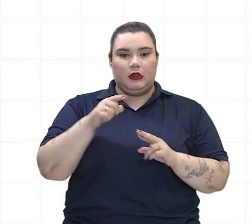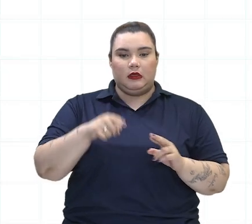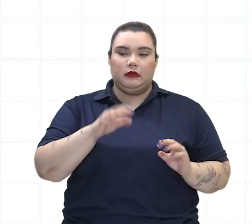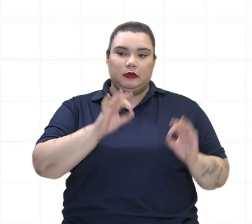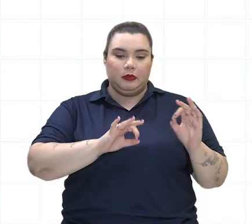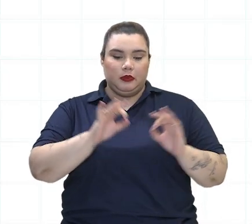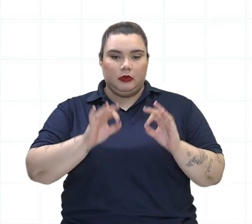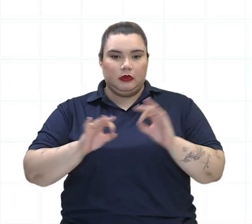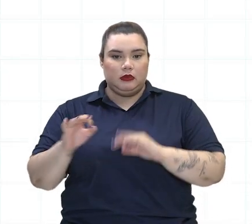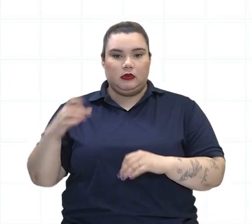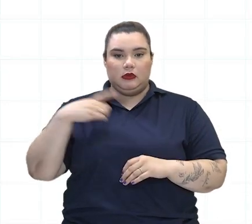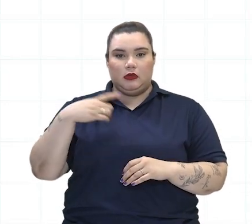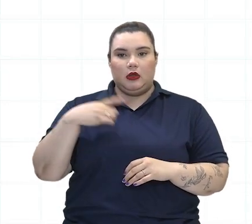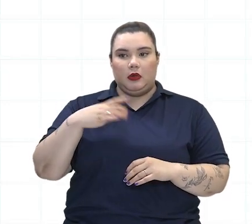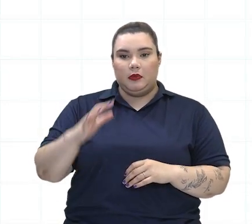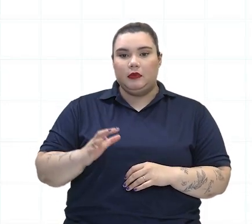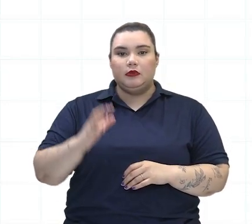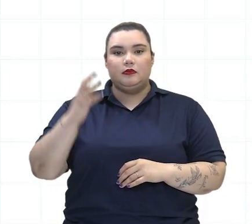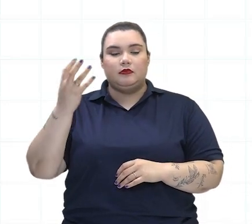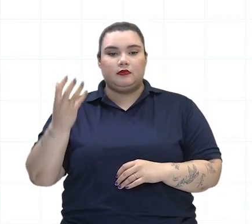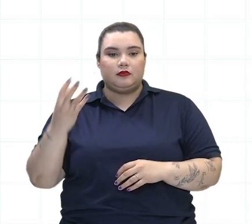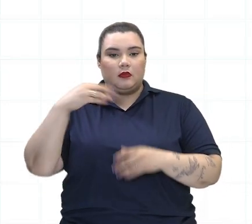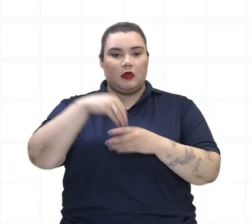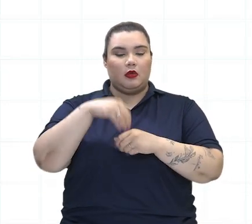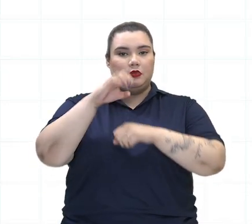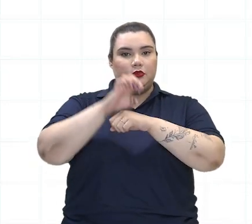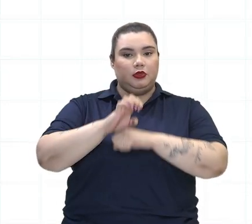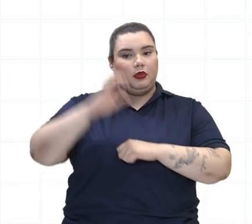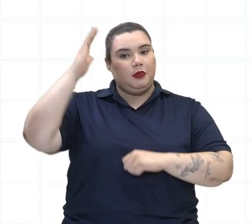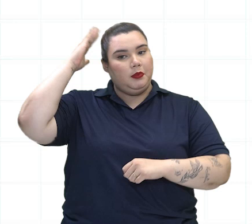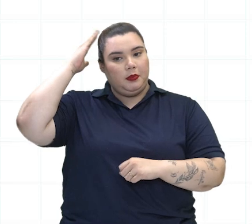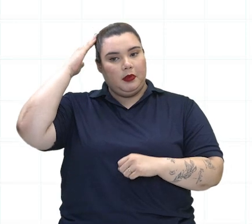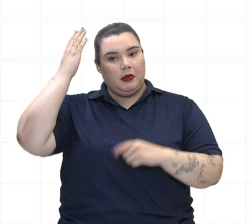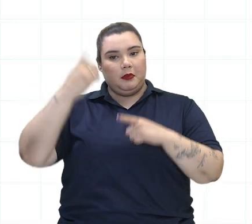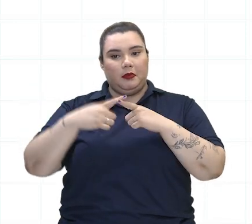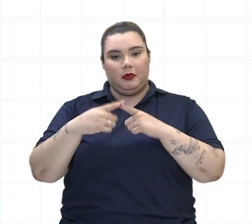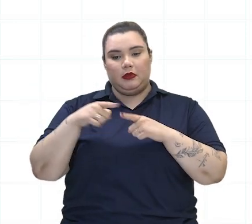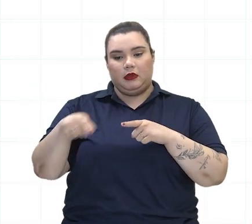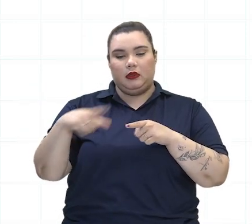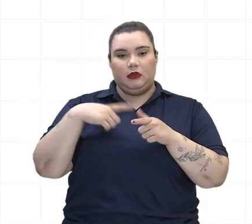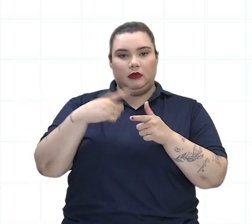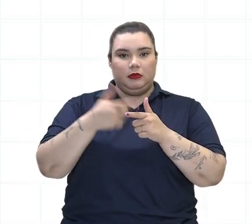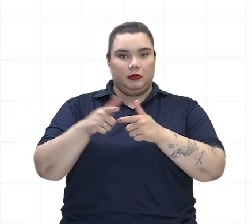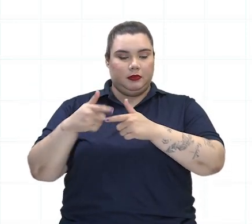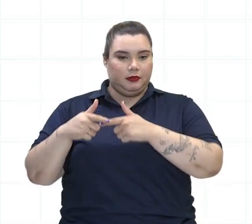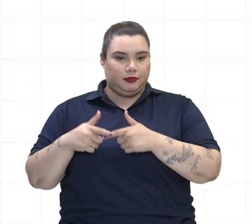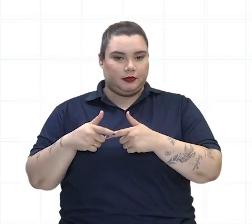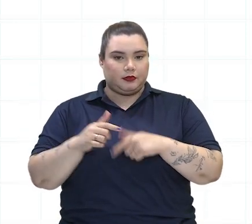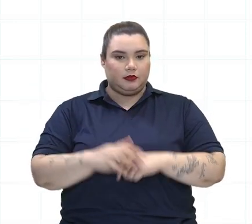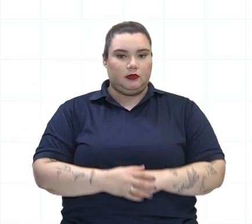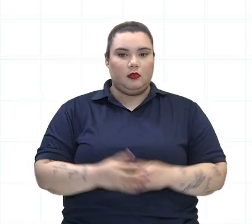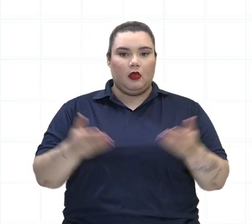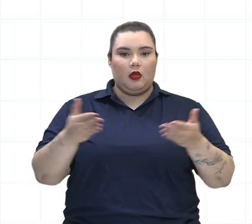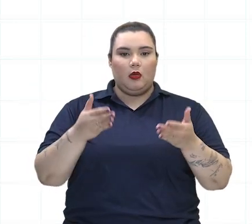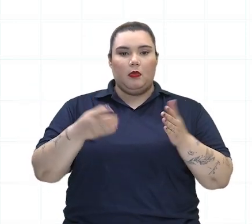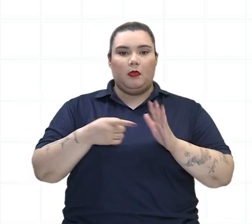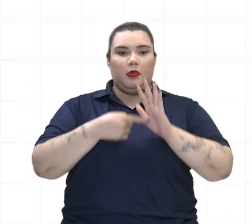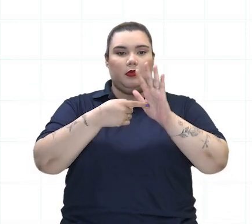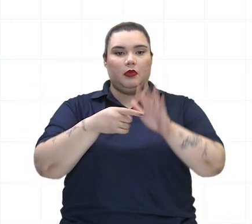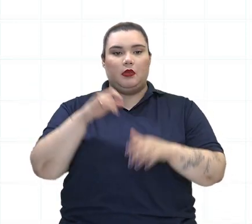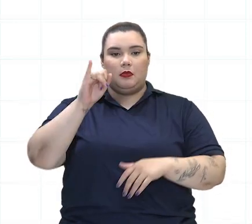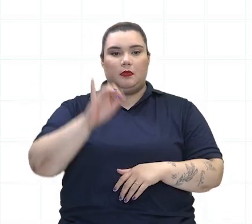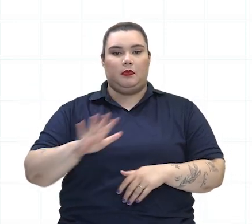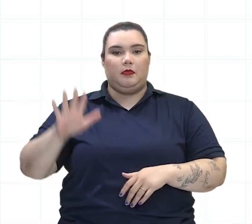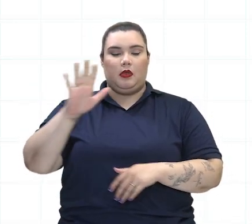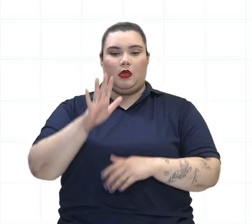processo que está rolando dentro do estado do Pará por causa desse problema. Temos agora aqui uma sequência de imagens como se fosse